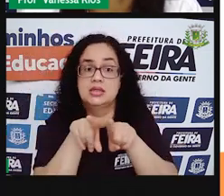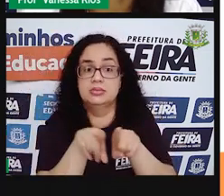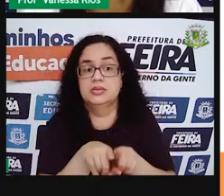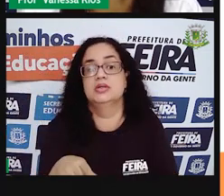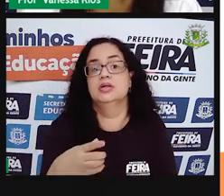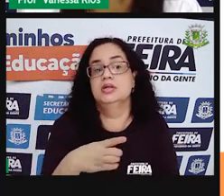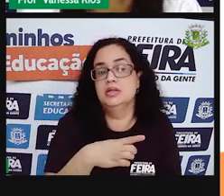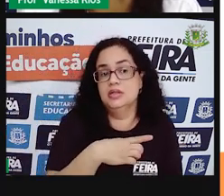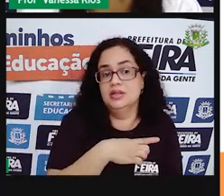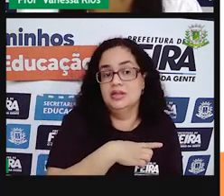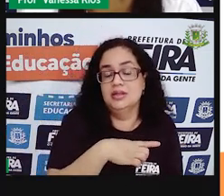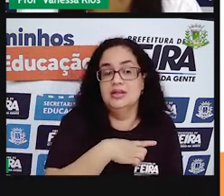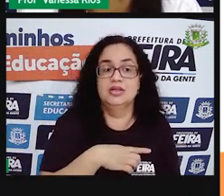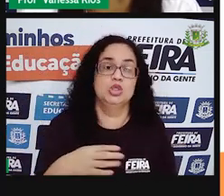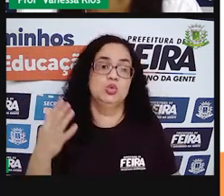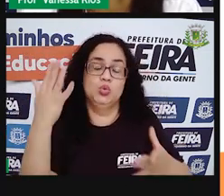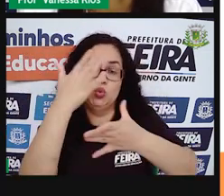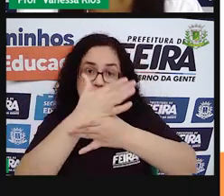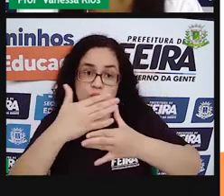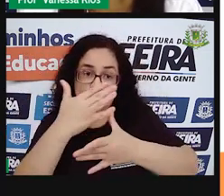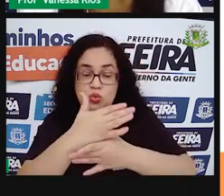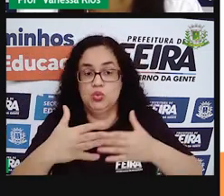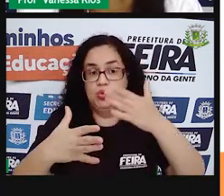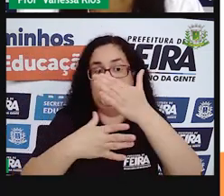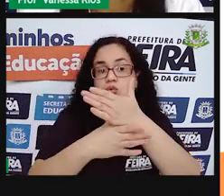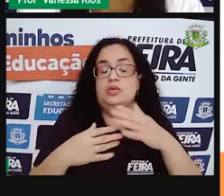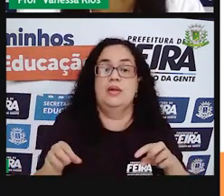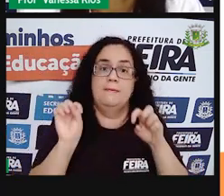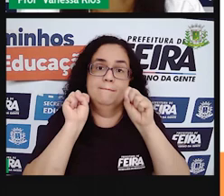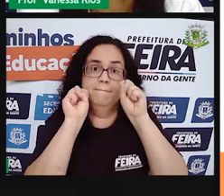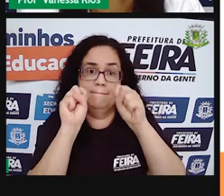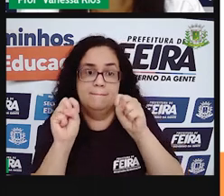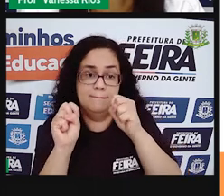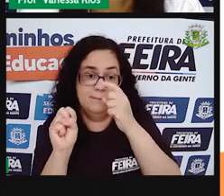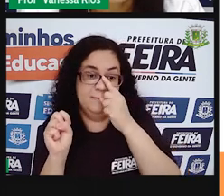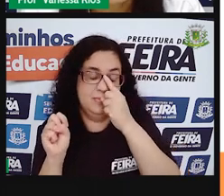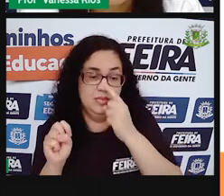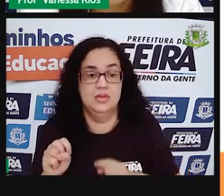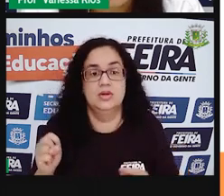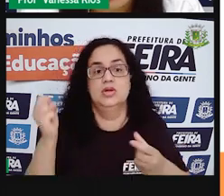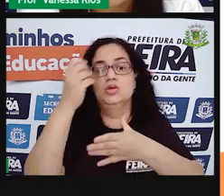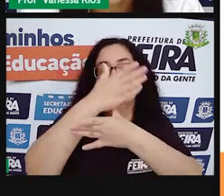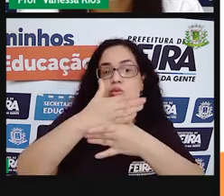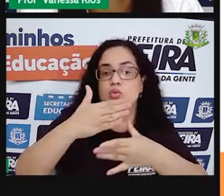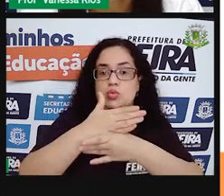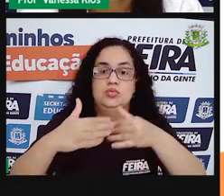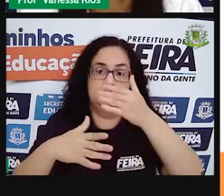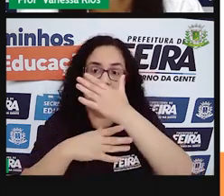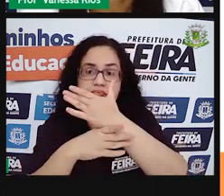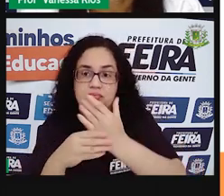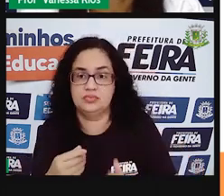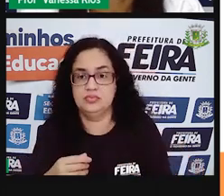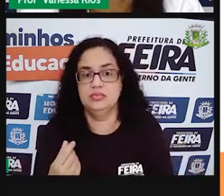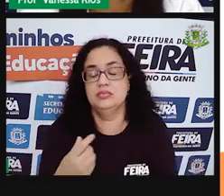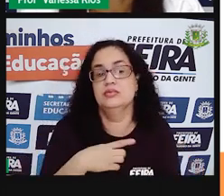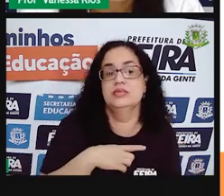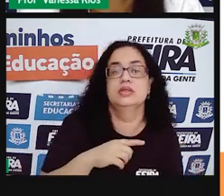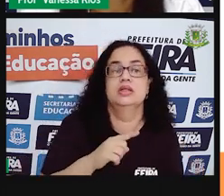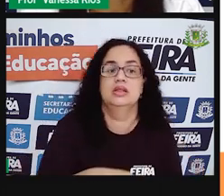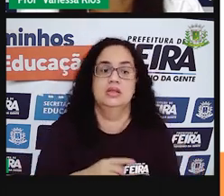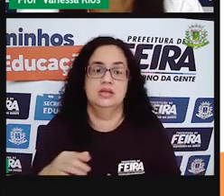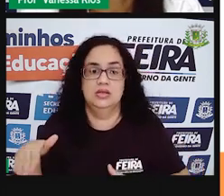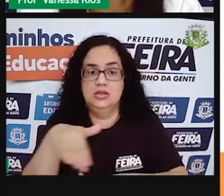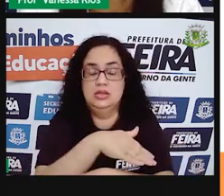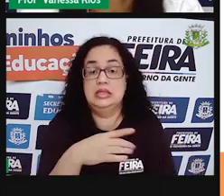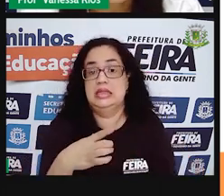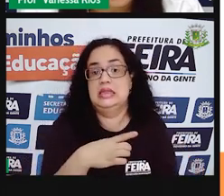como grandiosos construtores e puderam construir aí muitos monumentos, entre templos e estradas,